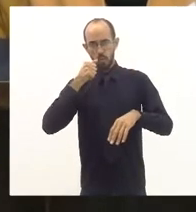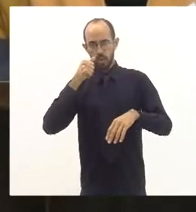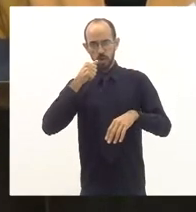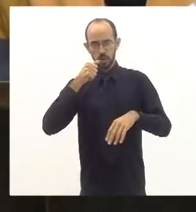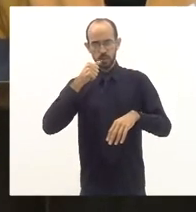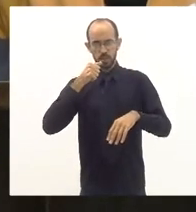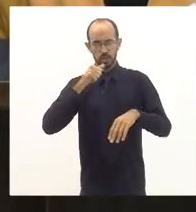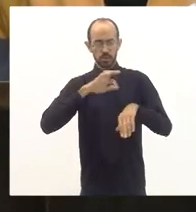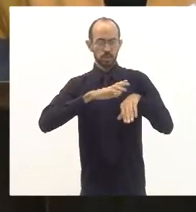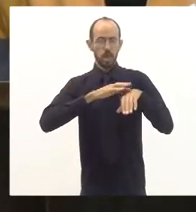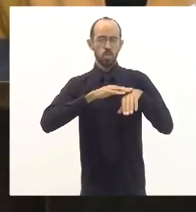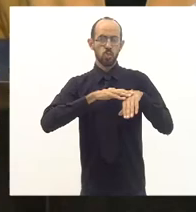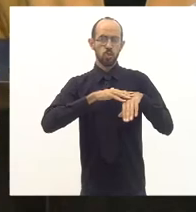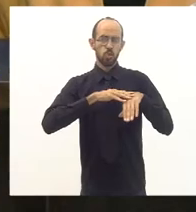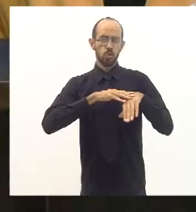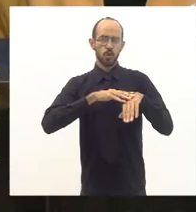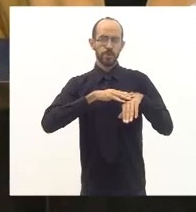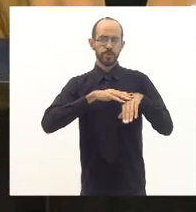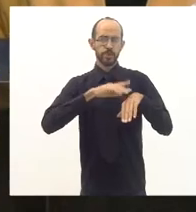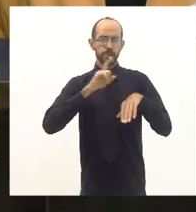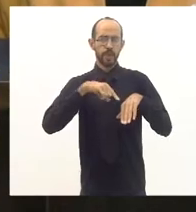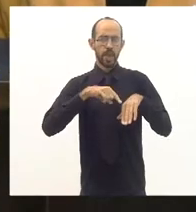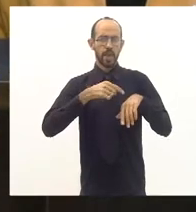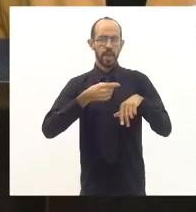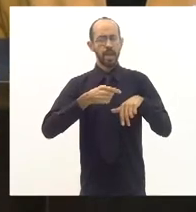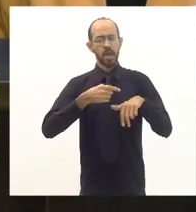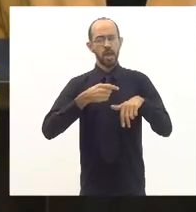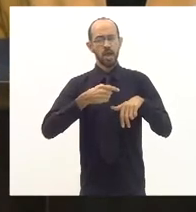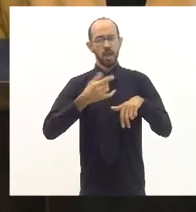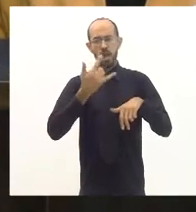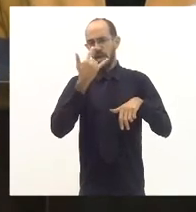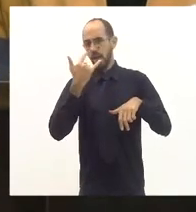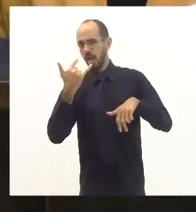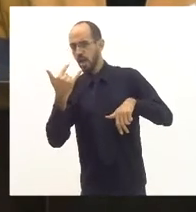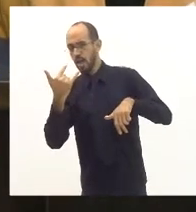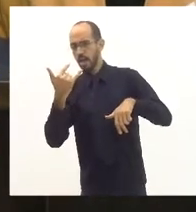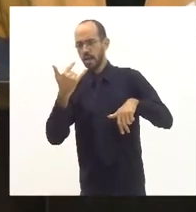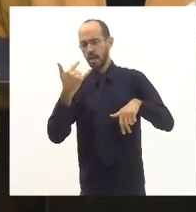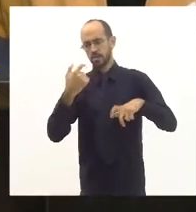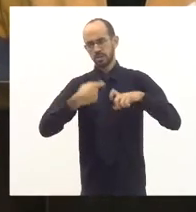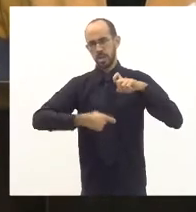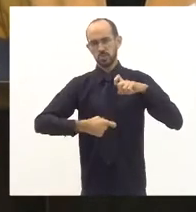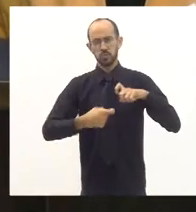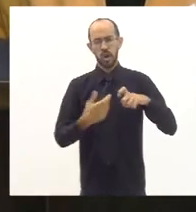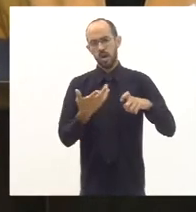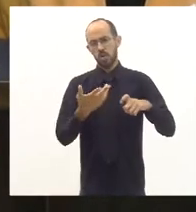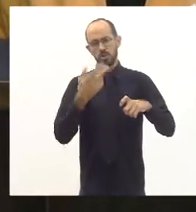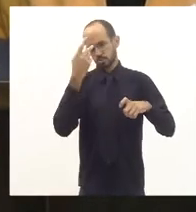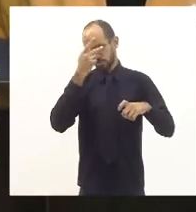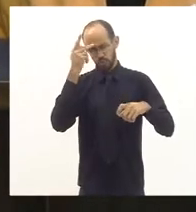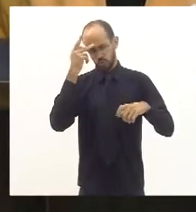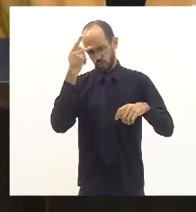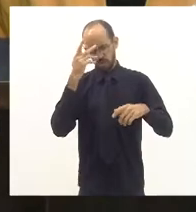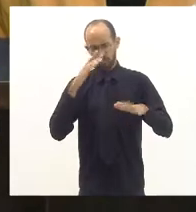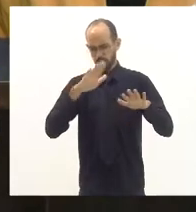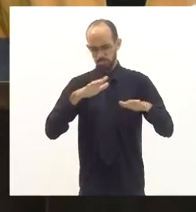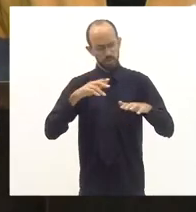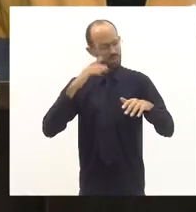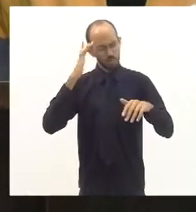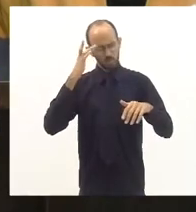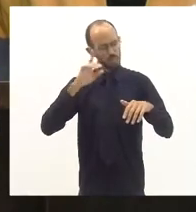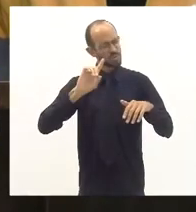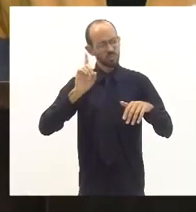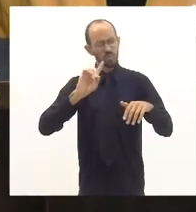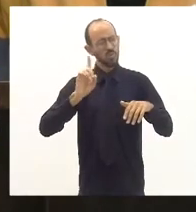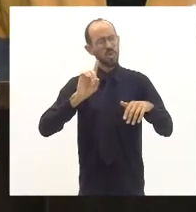essa doença, que é a sexualidade das pessoas. Eu sei que isso daí não é um tema, mas como isso